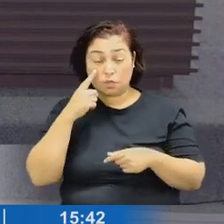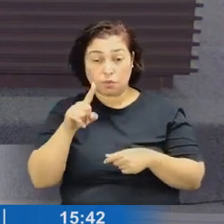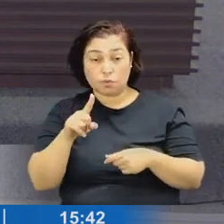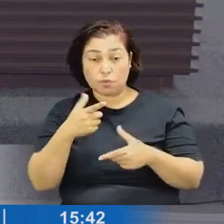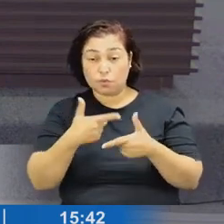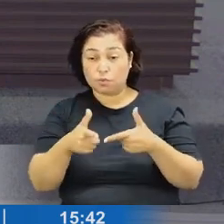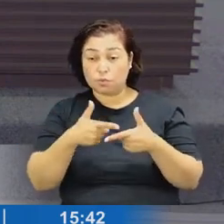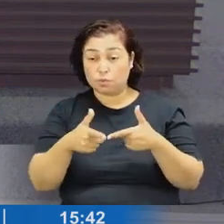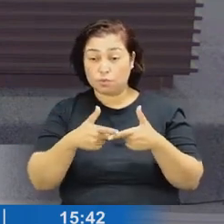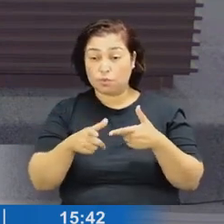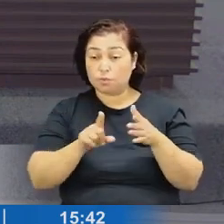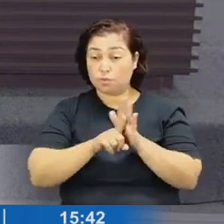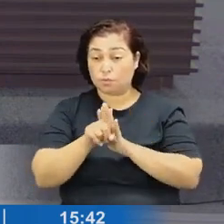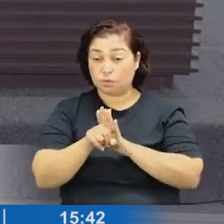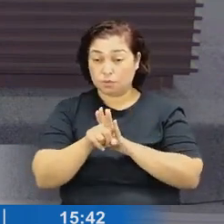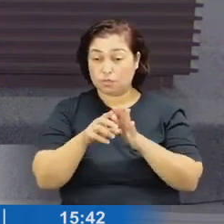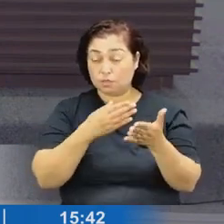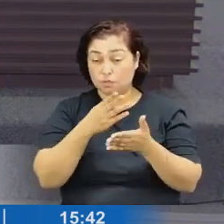problema